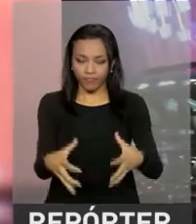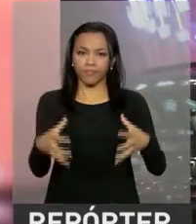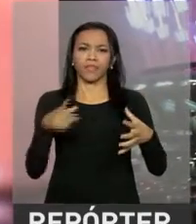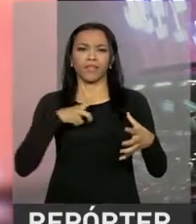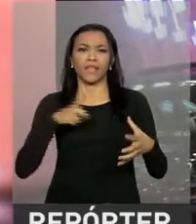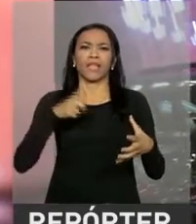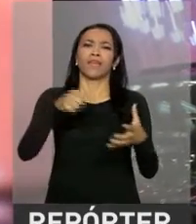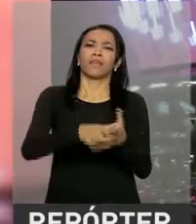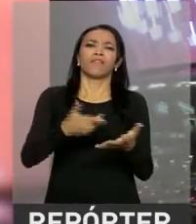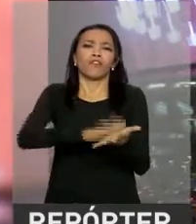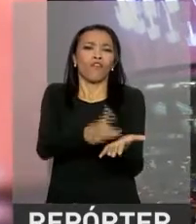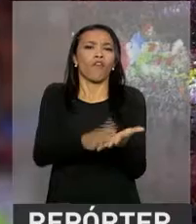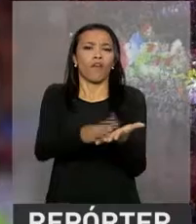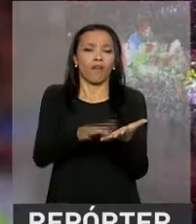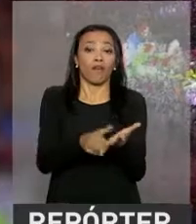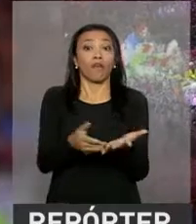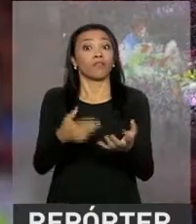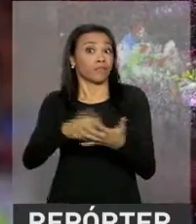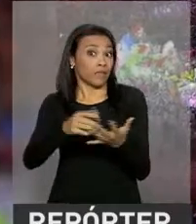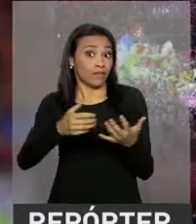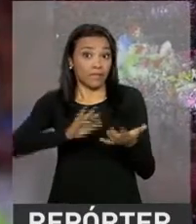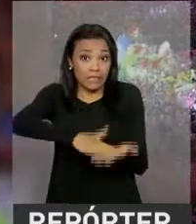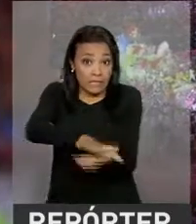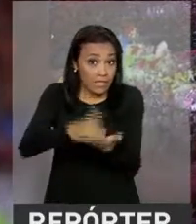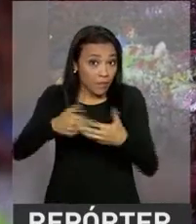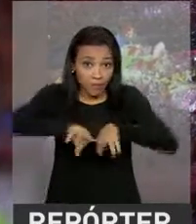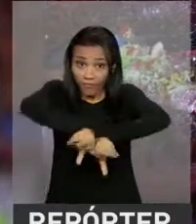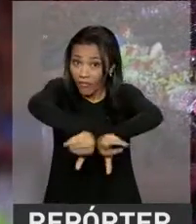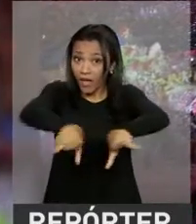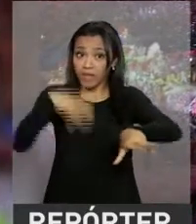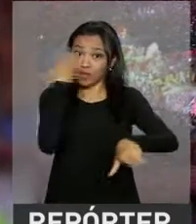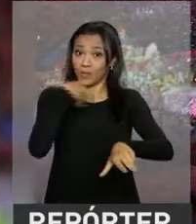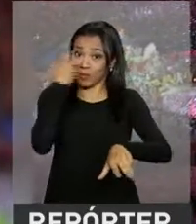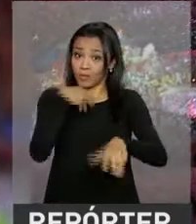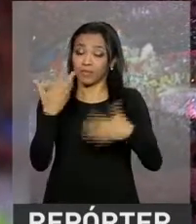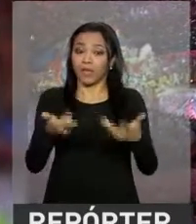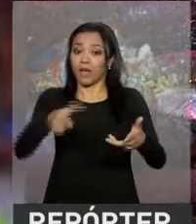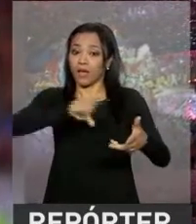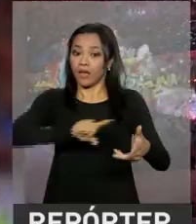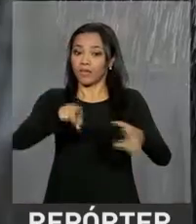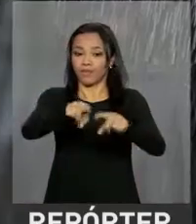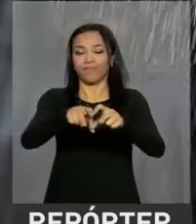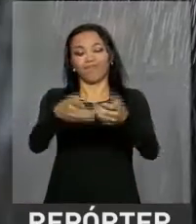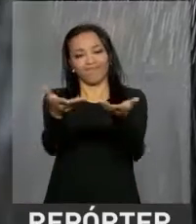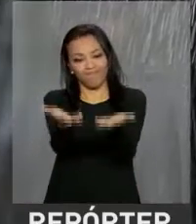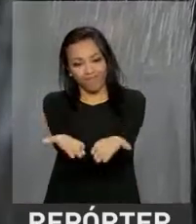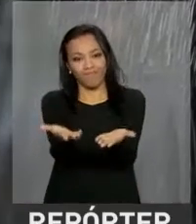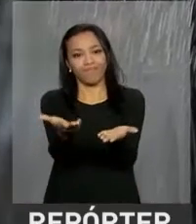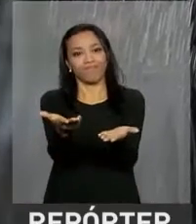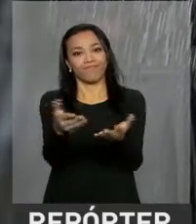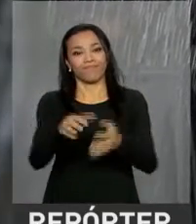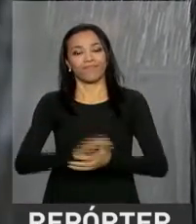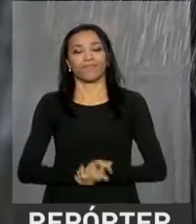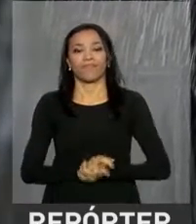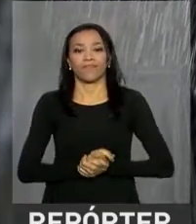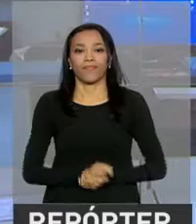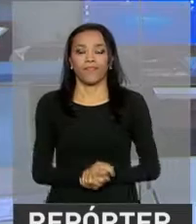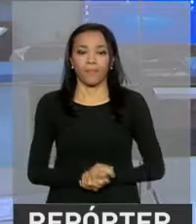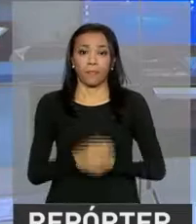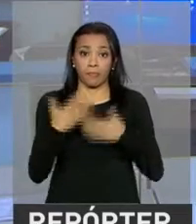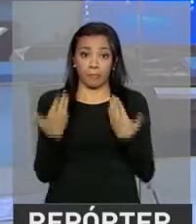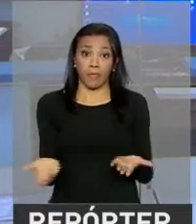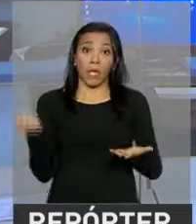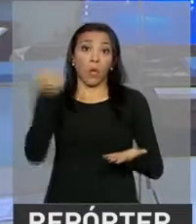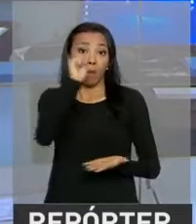frevo baião forró e samba antes que a pira olímpica fosse enfim apagada e o